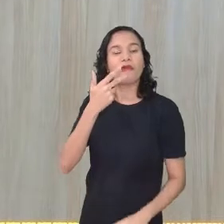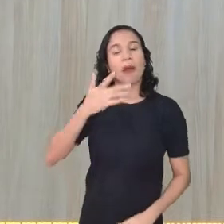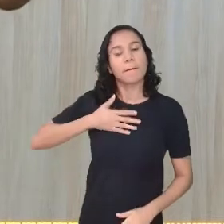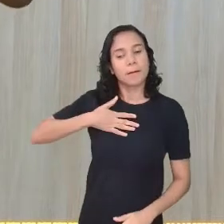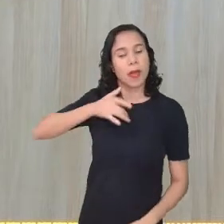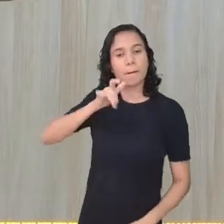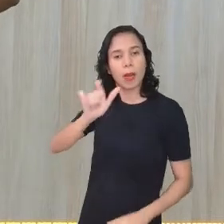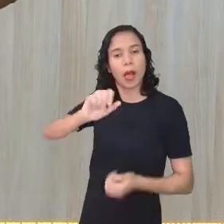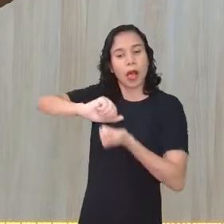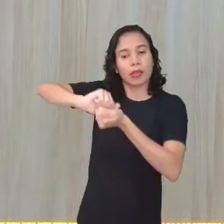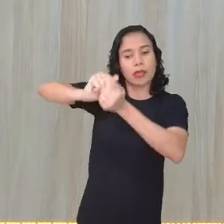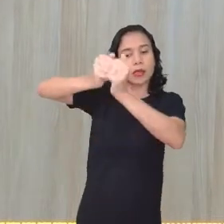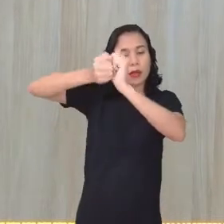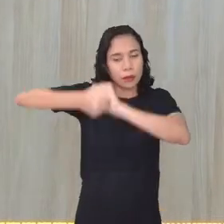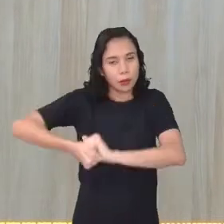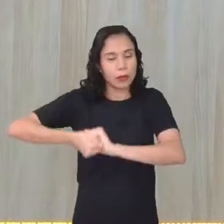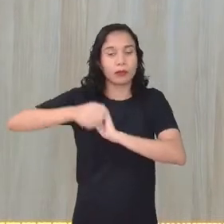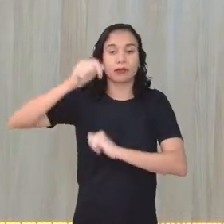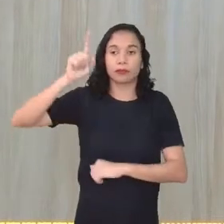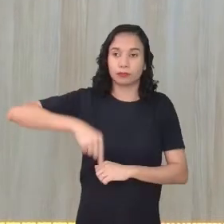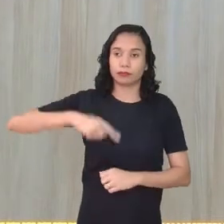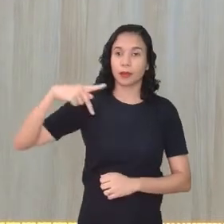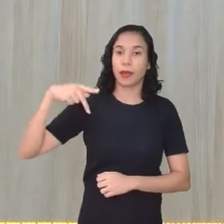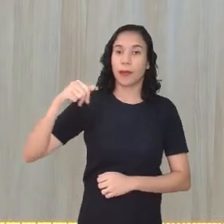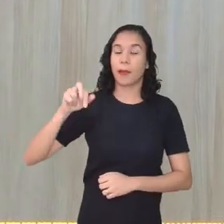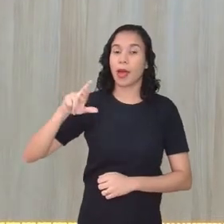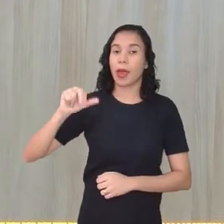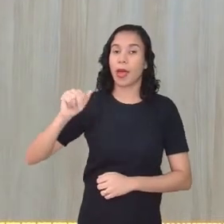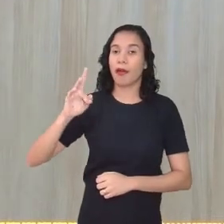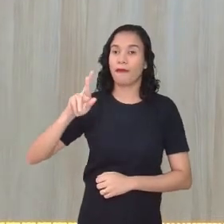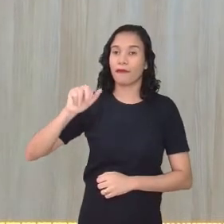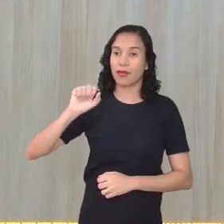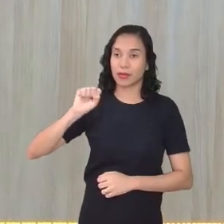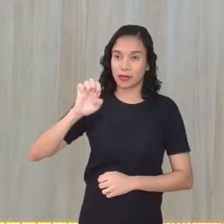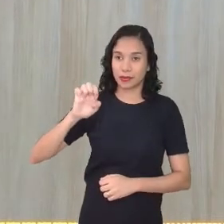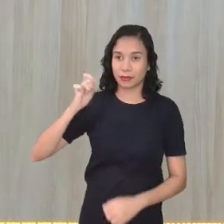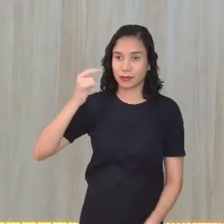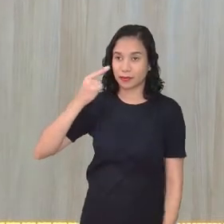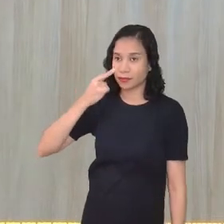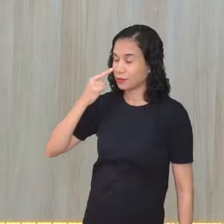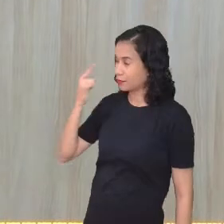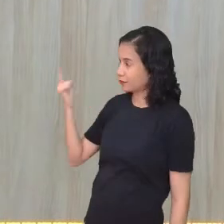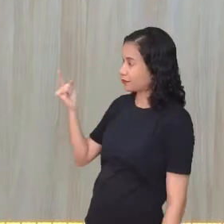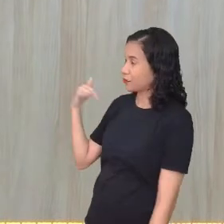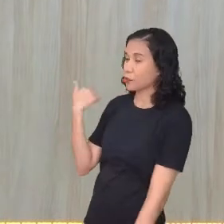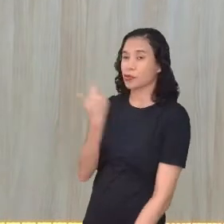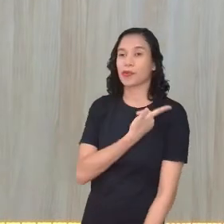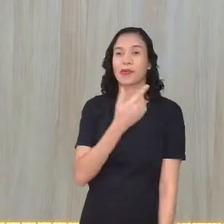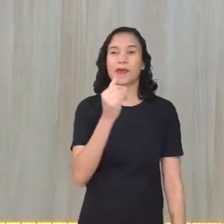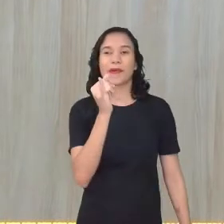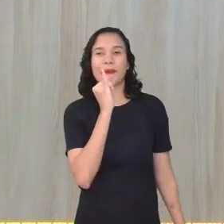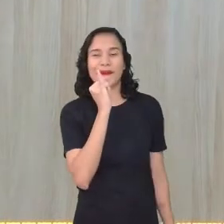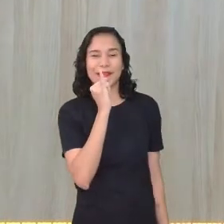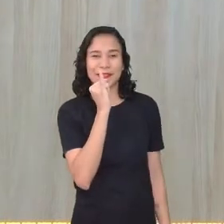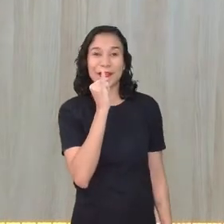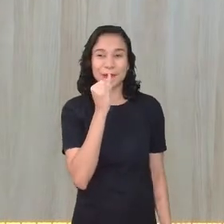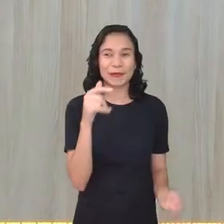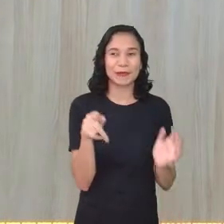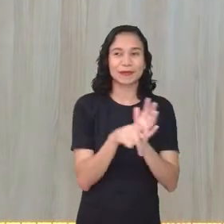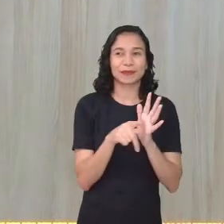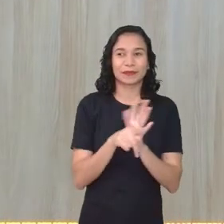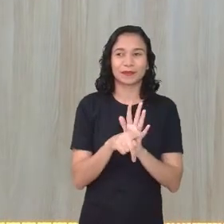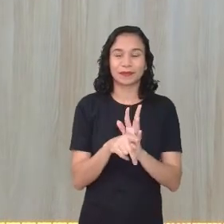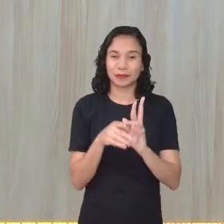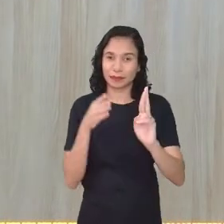uma adaptação. E essa seria a paráfrase, certo? A gente tem um exemplo aqui, ó, de uma